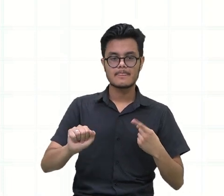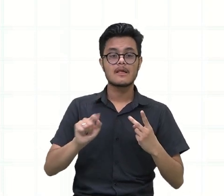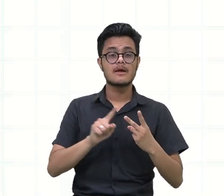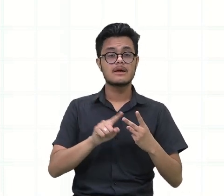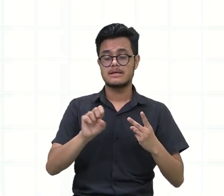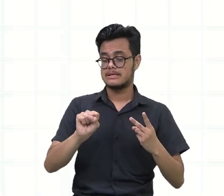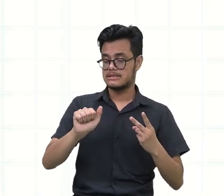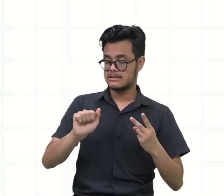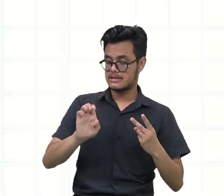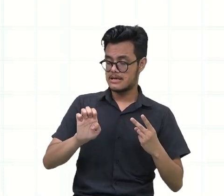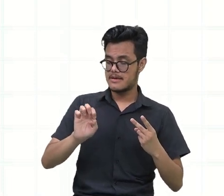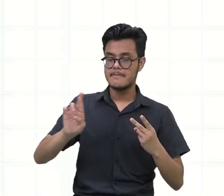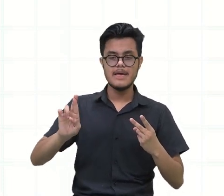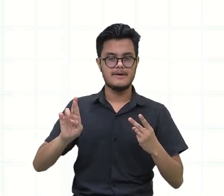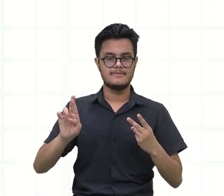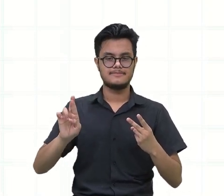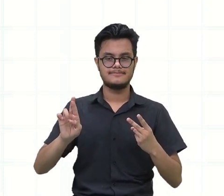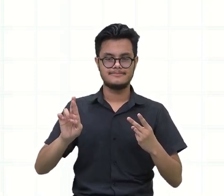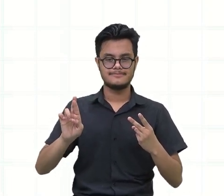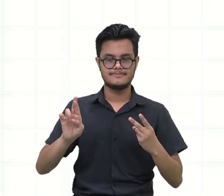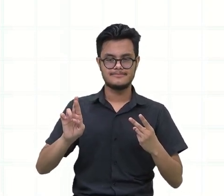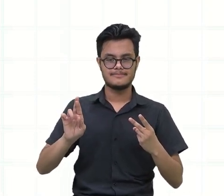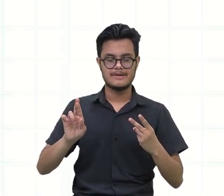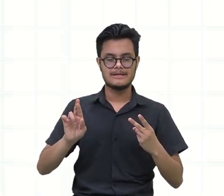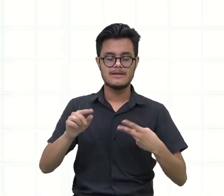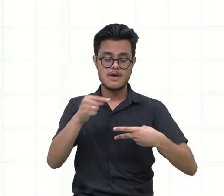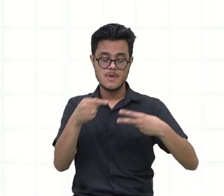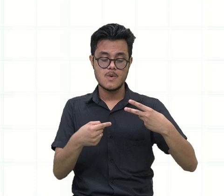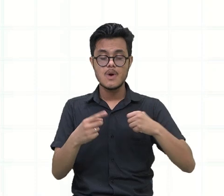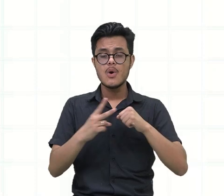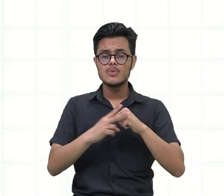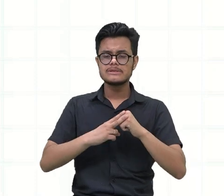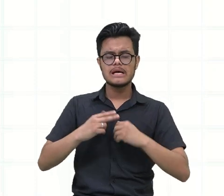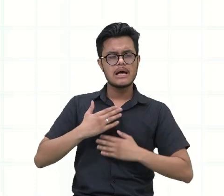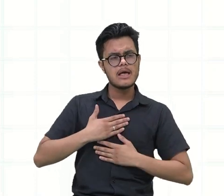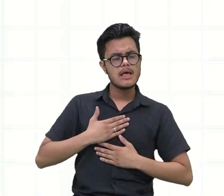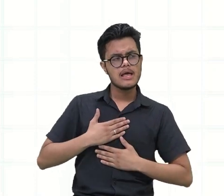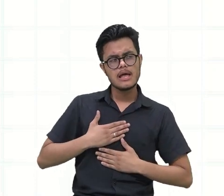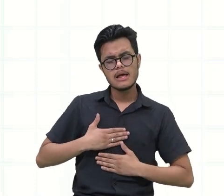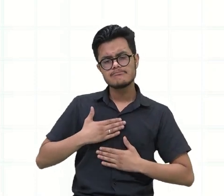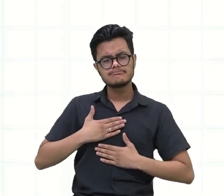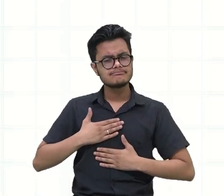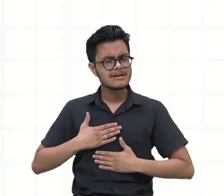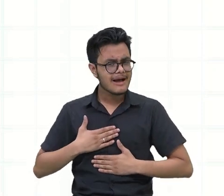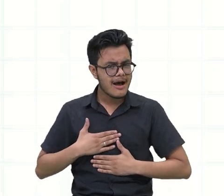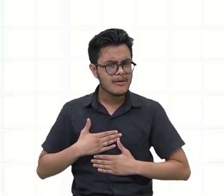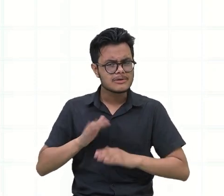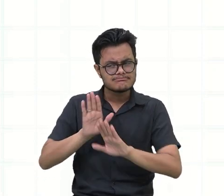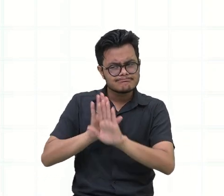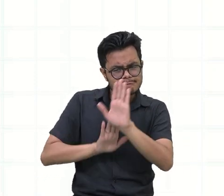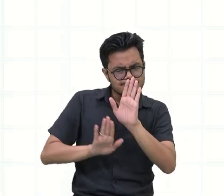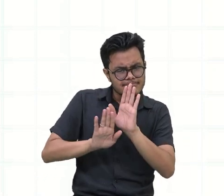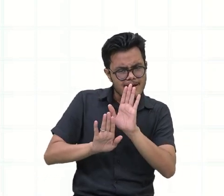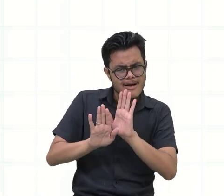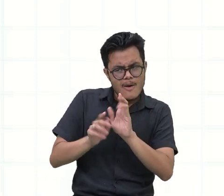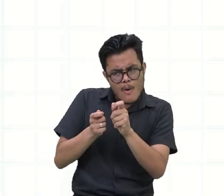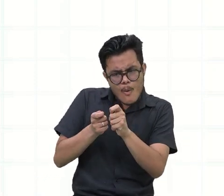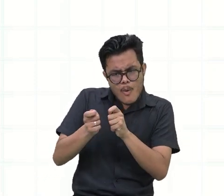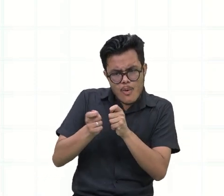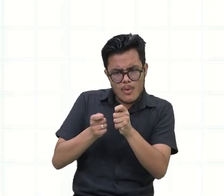certa suavização no uso desses verbos. Precisava saber, né? Então, a gente